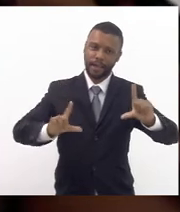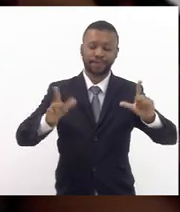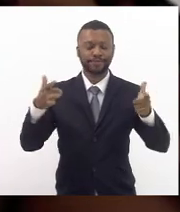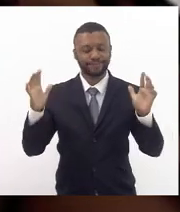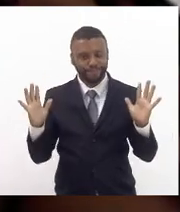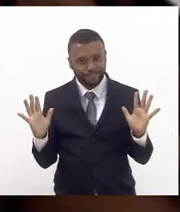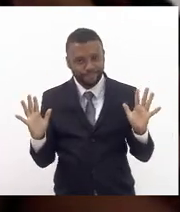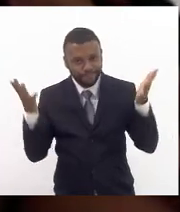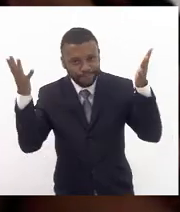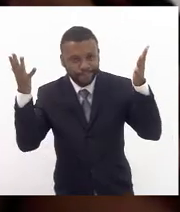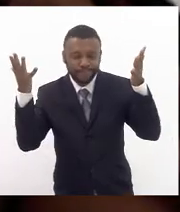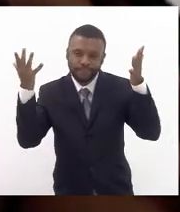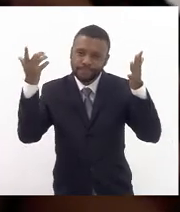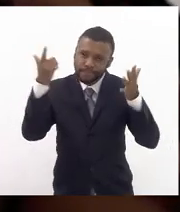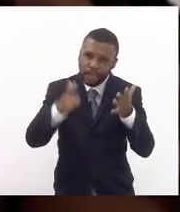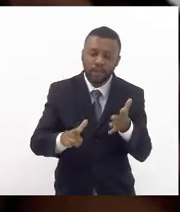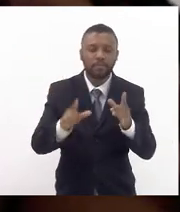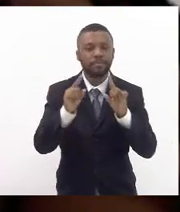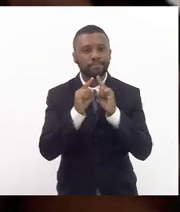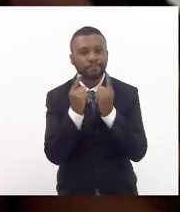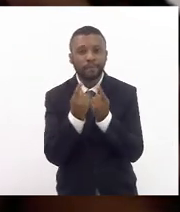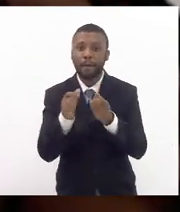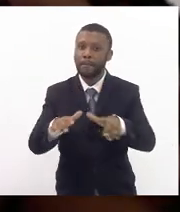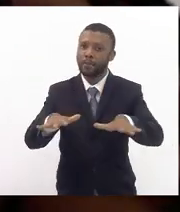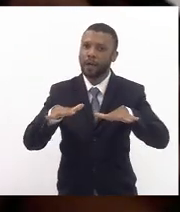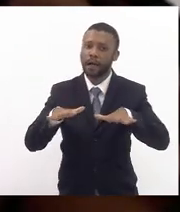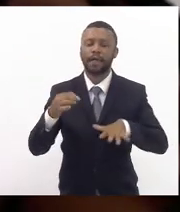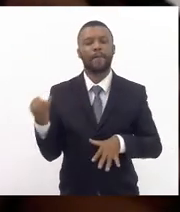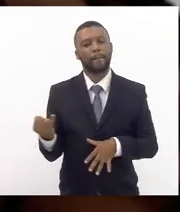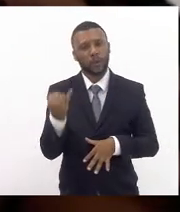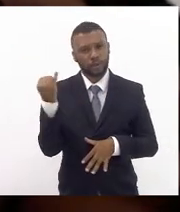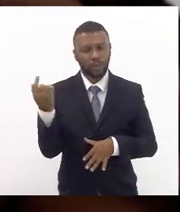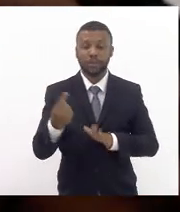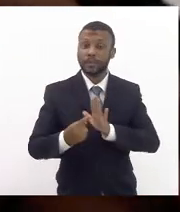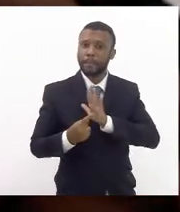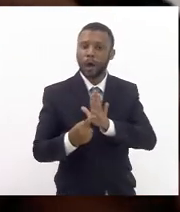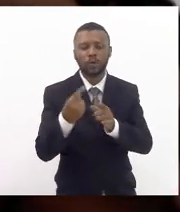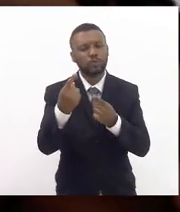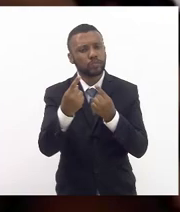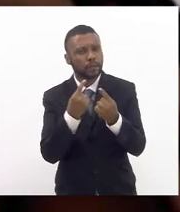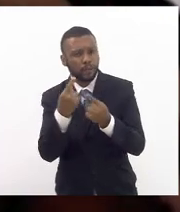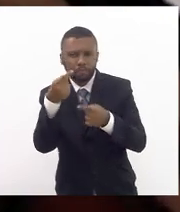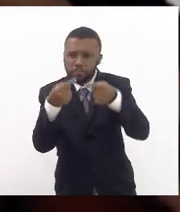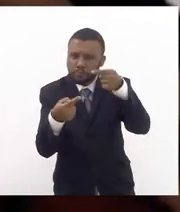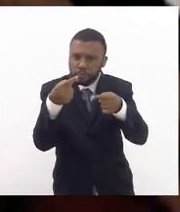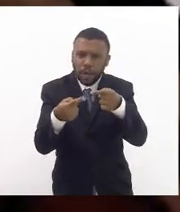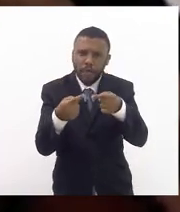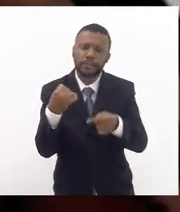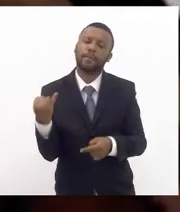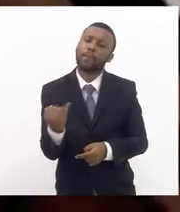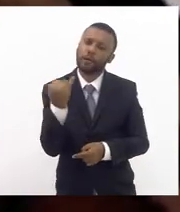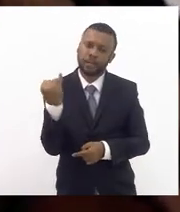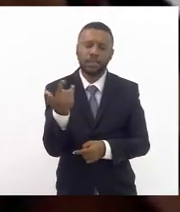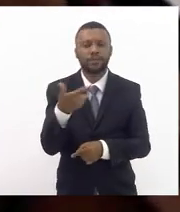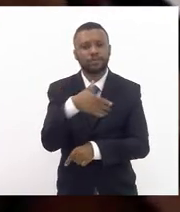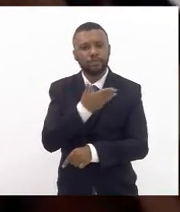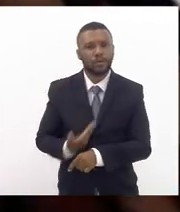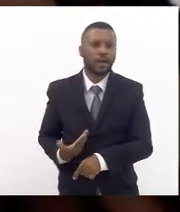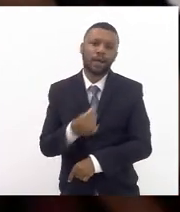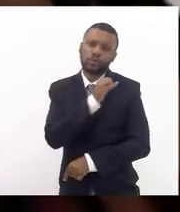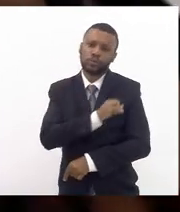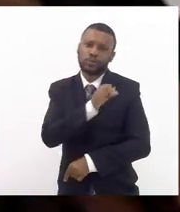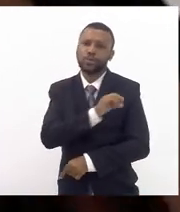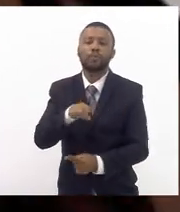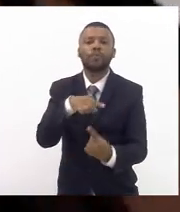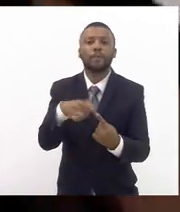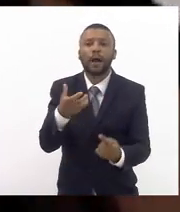uma vez essa sessão plenária tão importante, que traz um debate fundamental para o Estado do Rio de Janeiro, para a